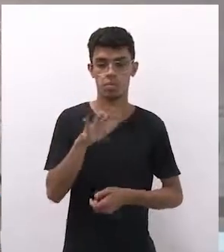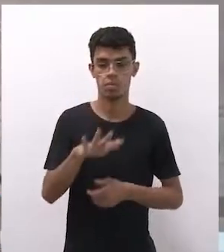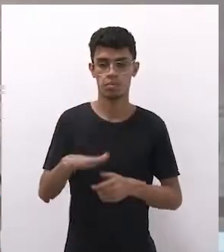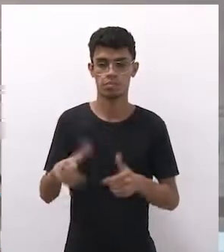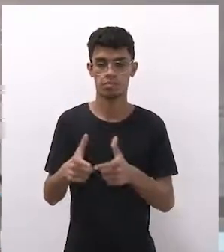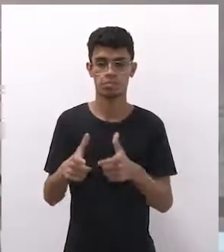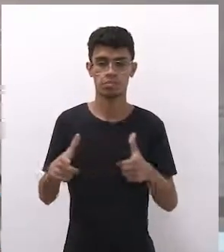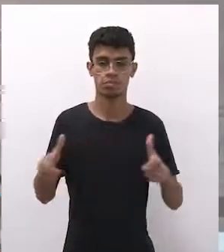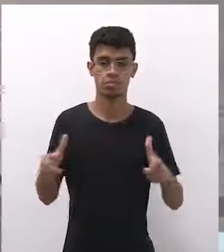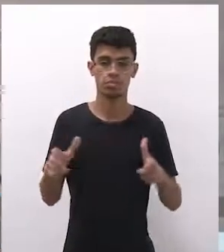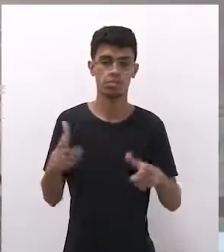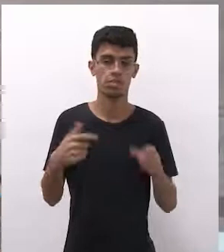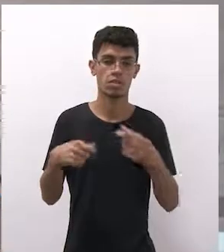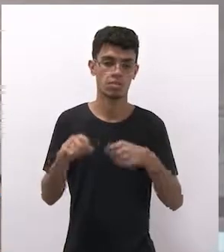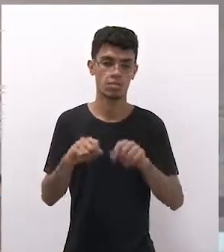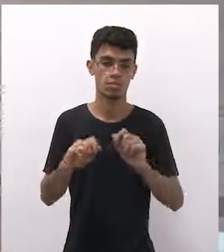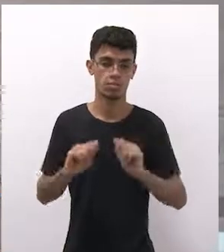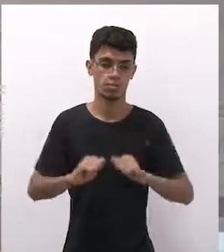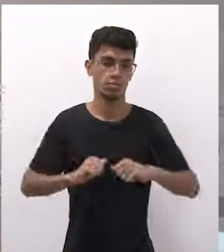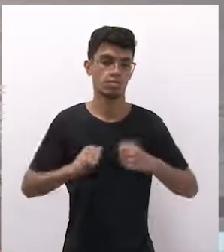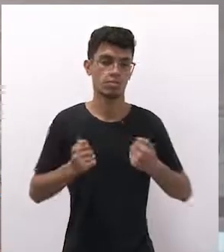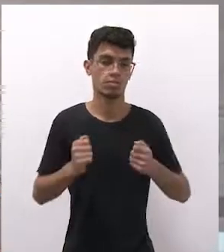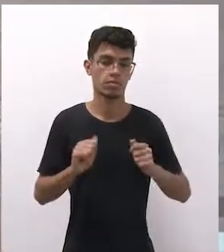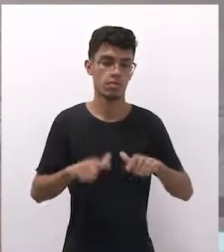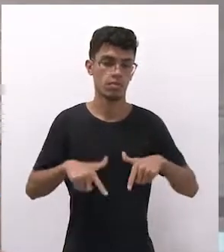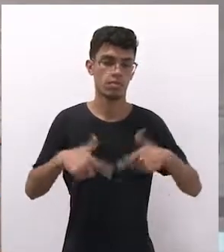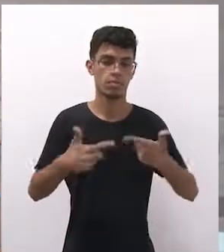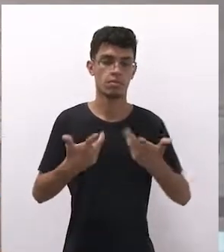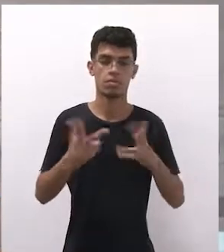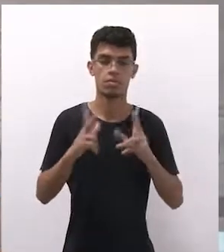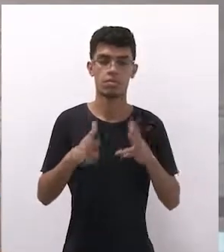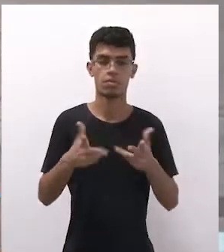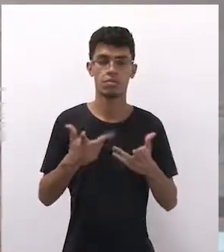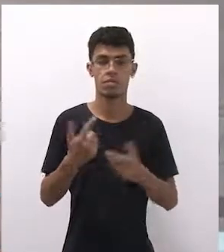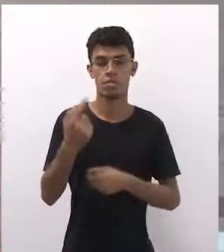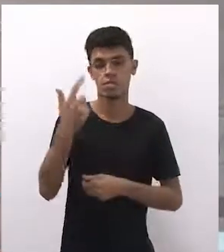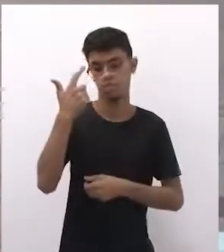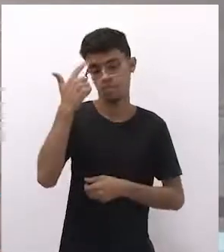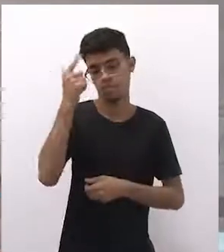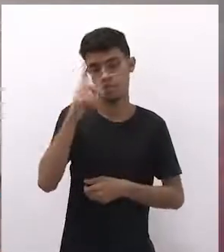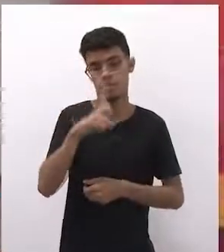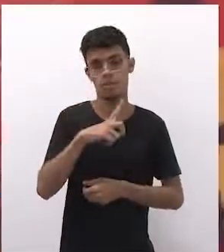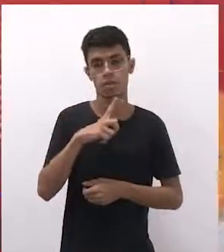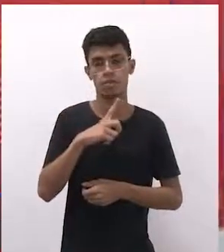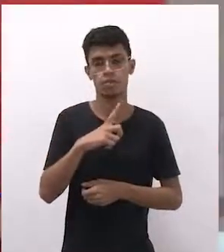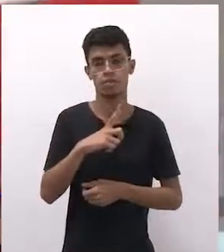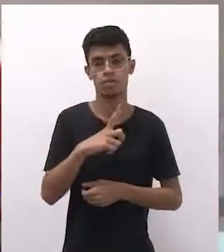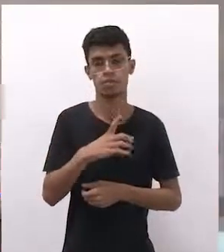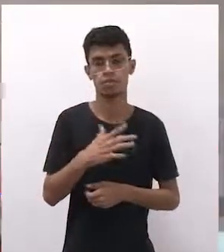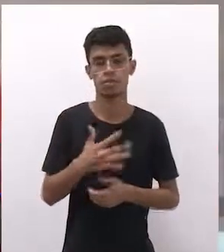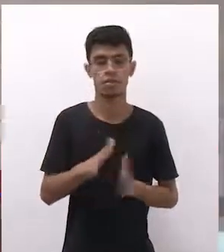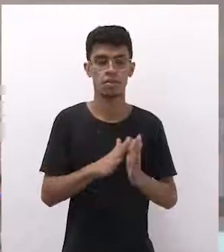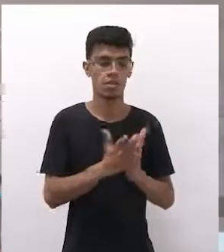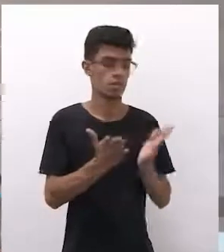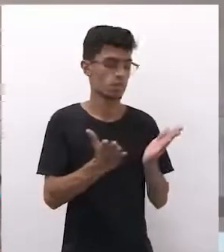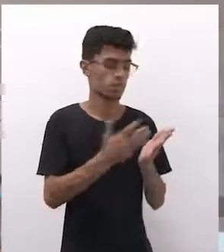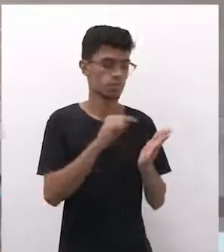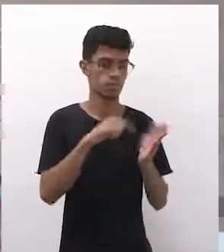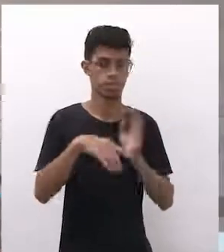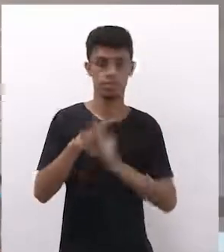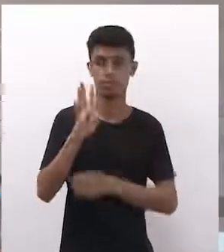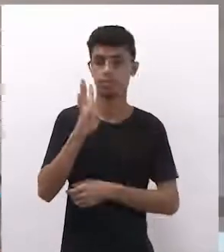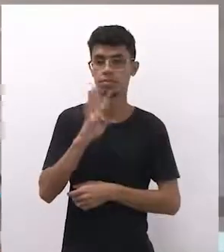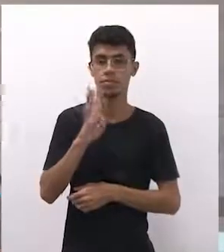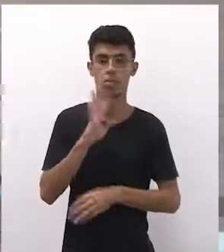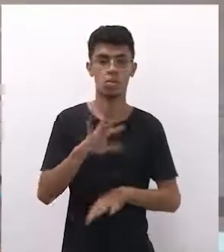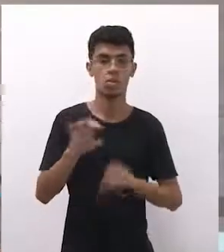perfil socioeconômico vai enfrentar a mesma coisa. E aí eu tenho muitos livros bacanas, né, de vocês da educação,